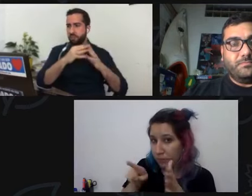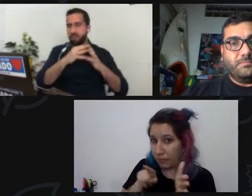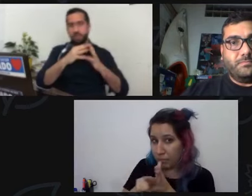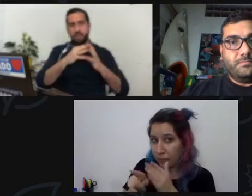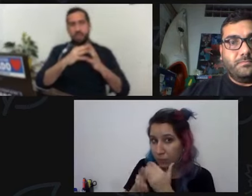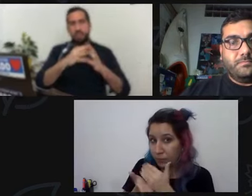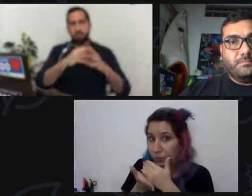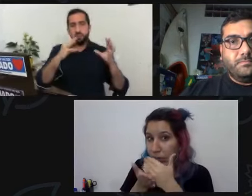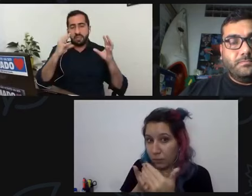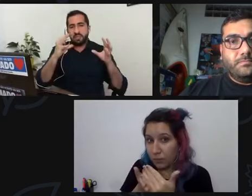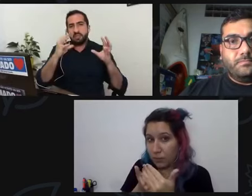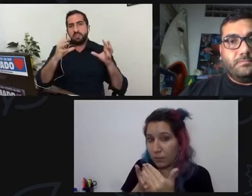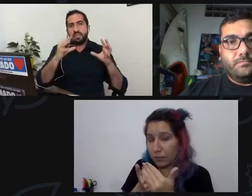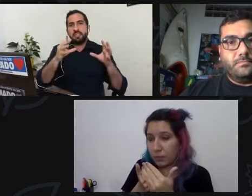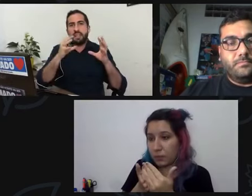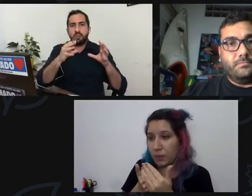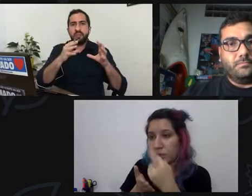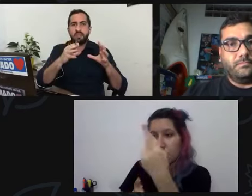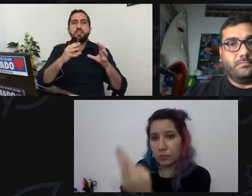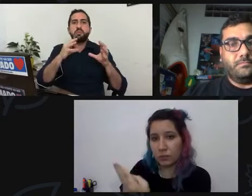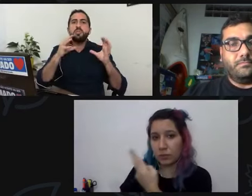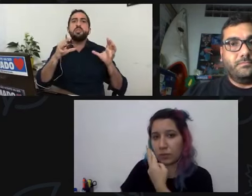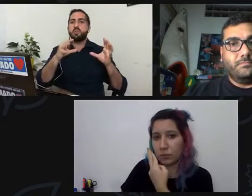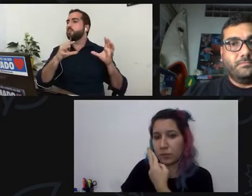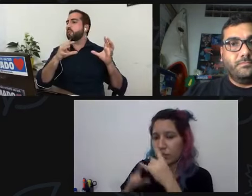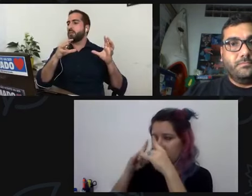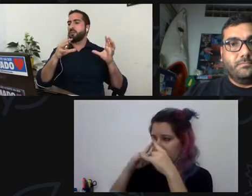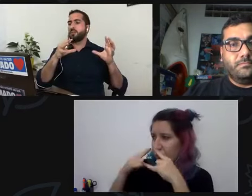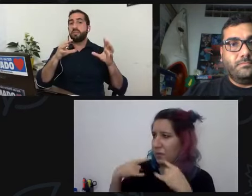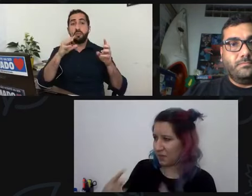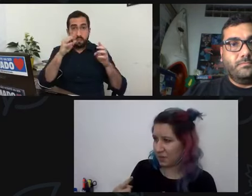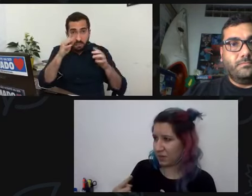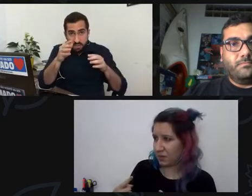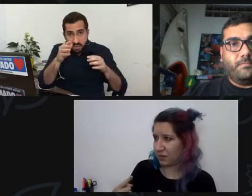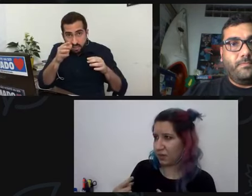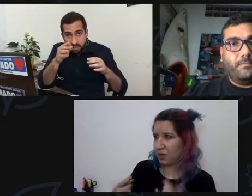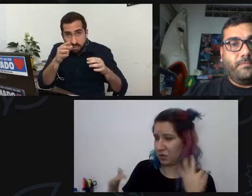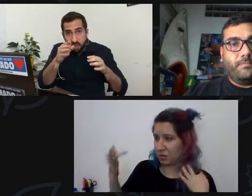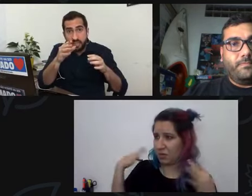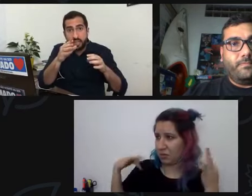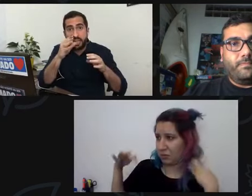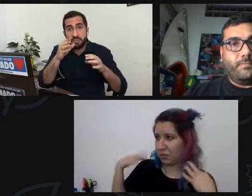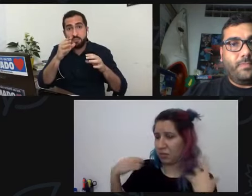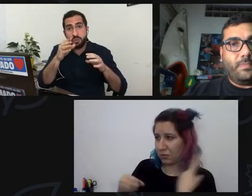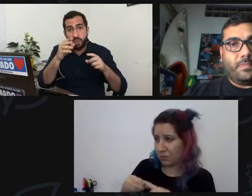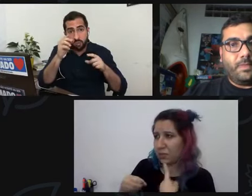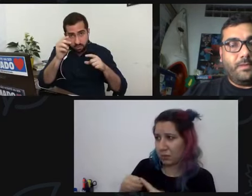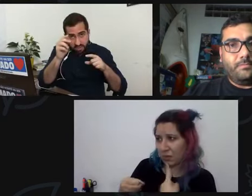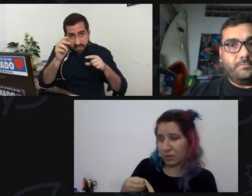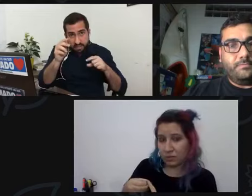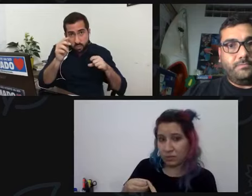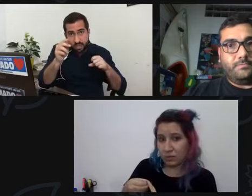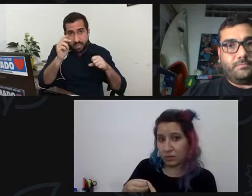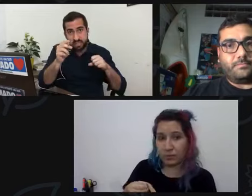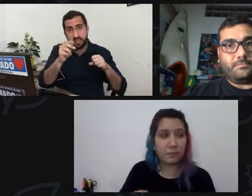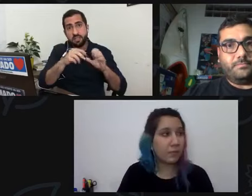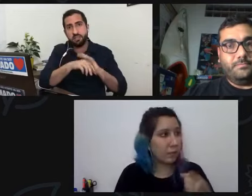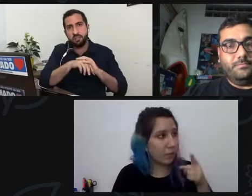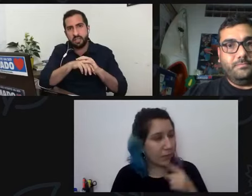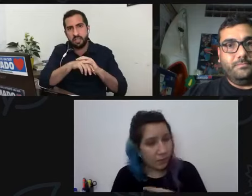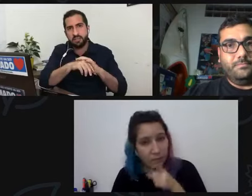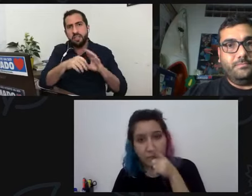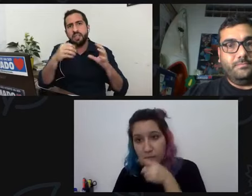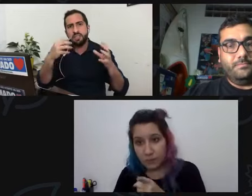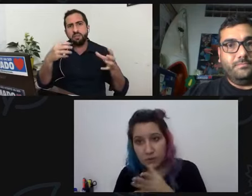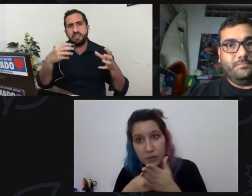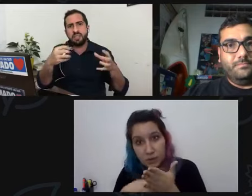gente respondendo. Eu perguntei se São Vicente é uma cidade turística ou não. E para você que está entrando agora na live, pessoal, você aí na sua casa que está